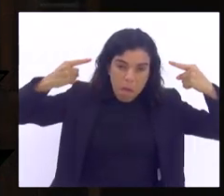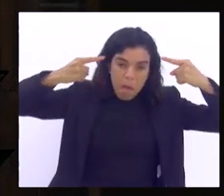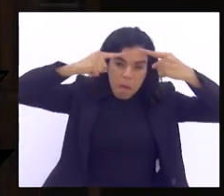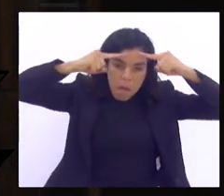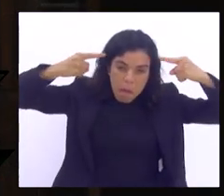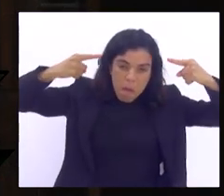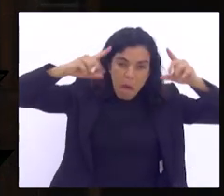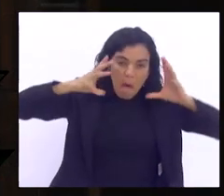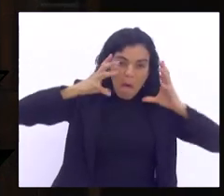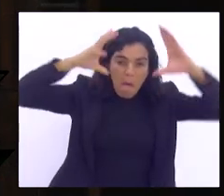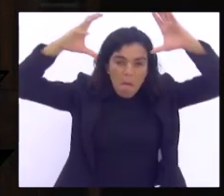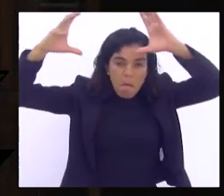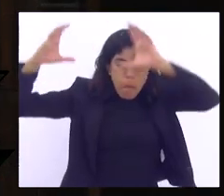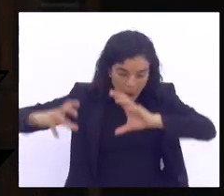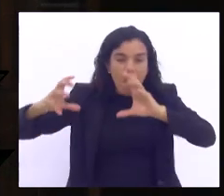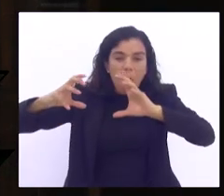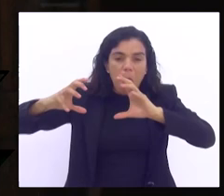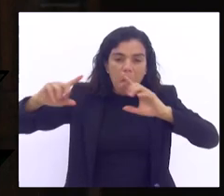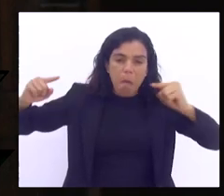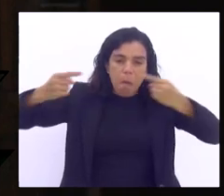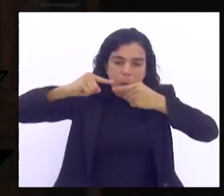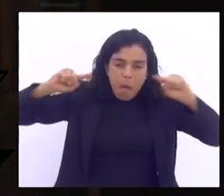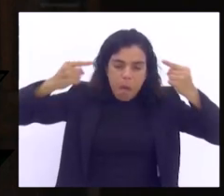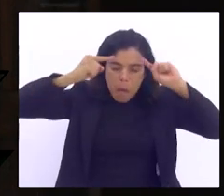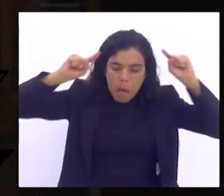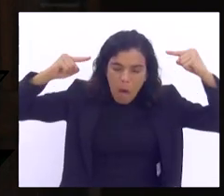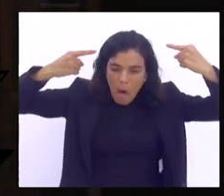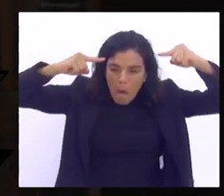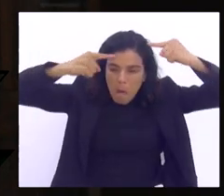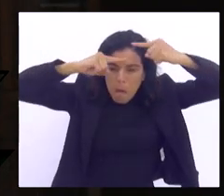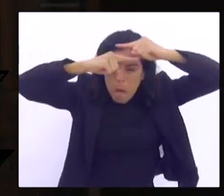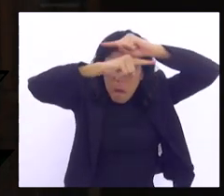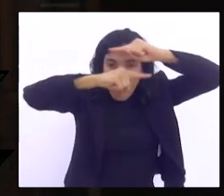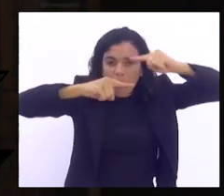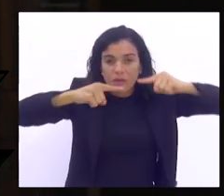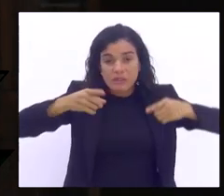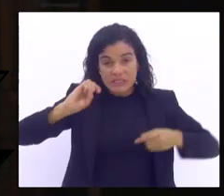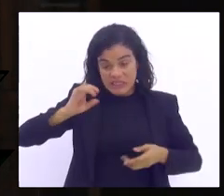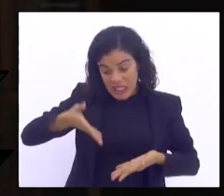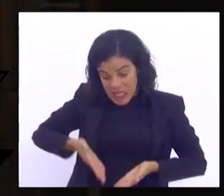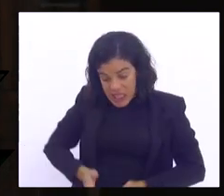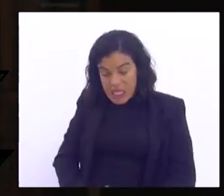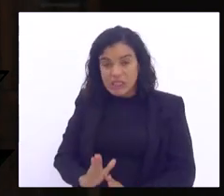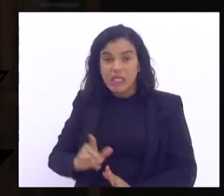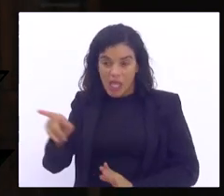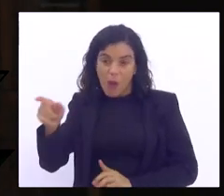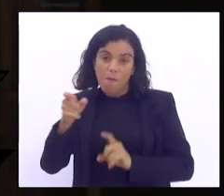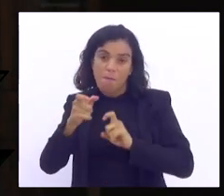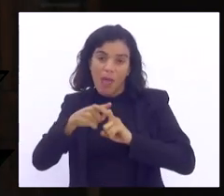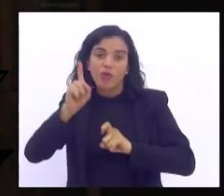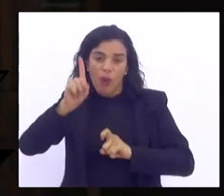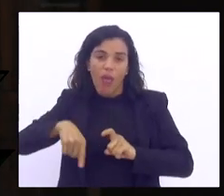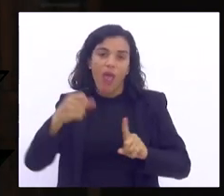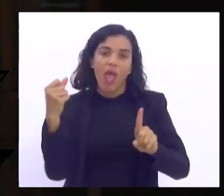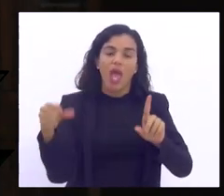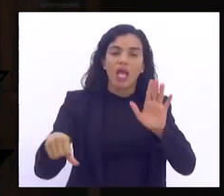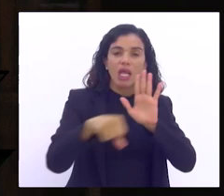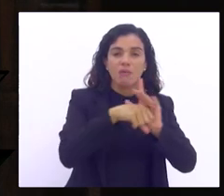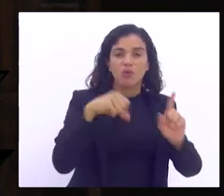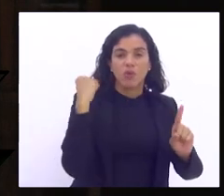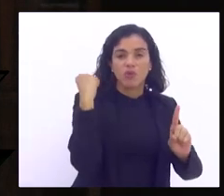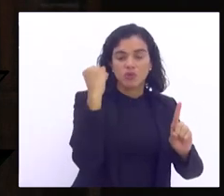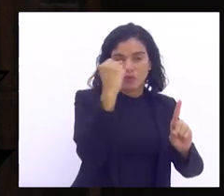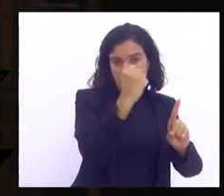tira a cabeça para tirar o resto. Porque se nascer, ele é um homicida. Não nascendo, ele não é protegido pela